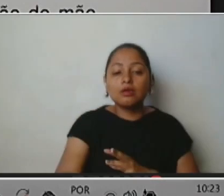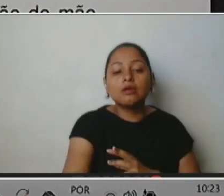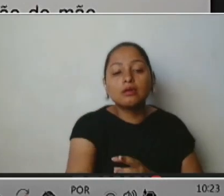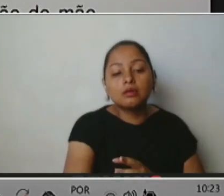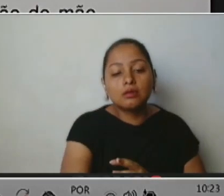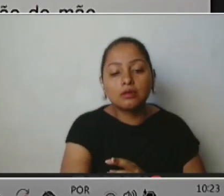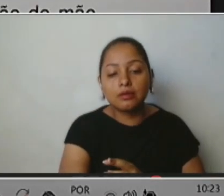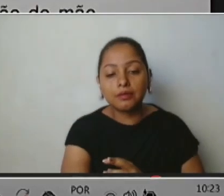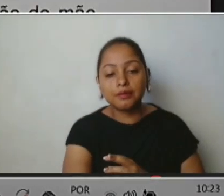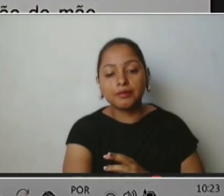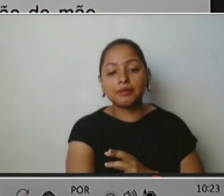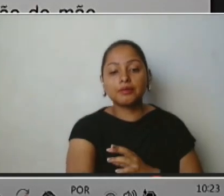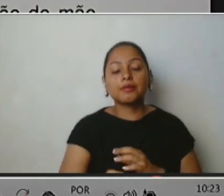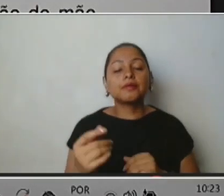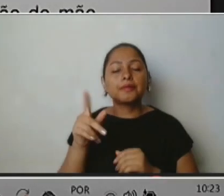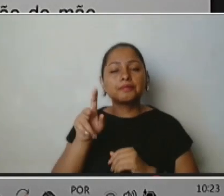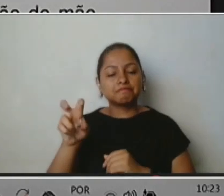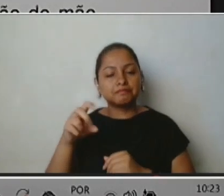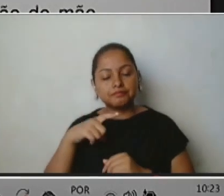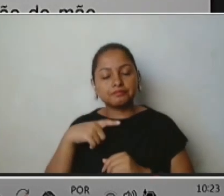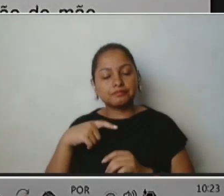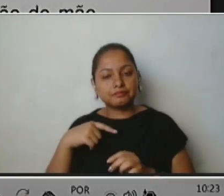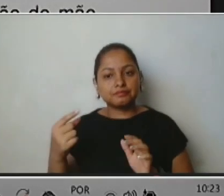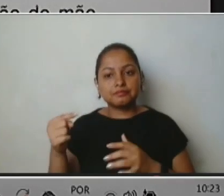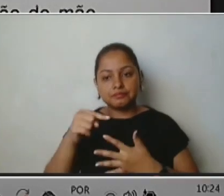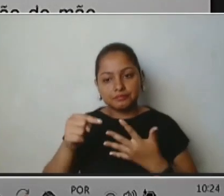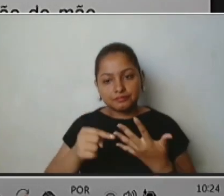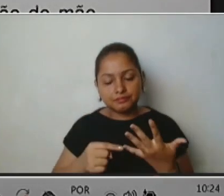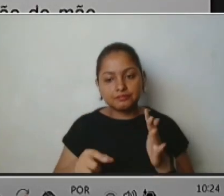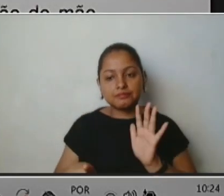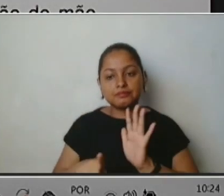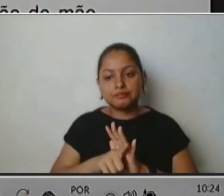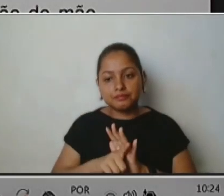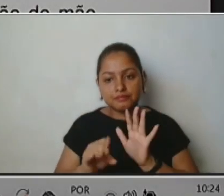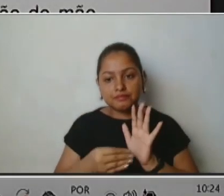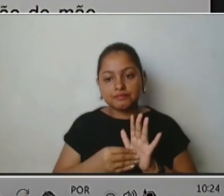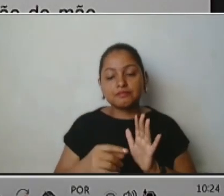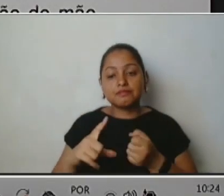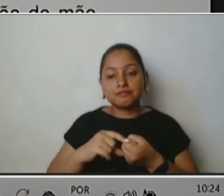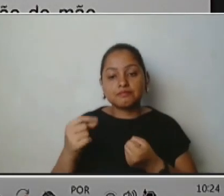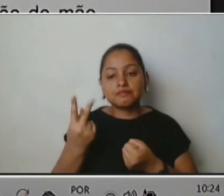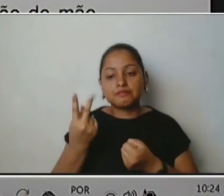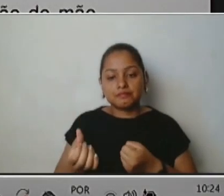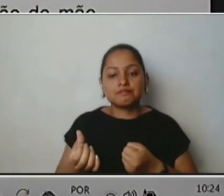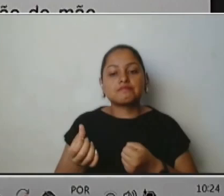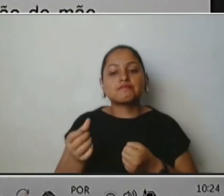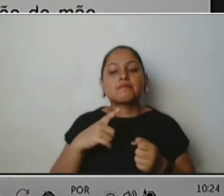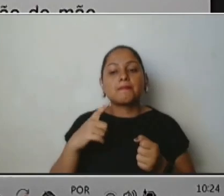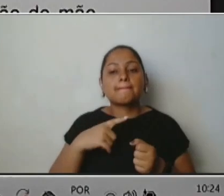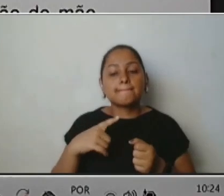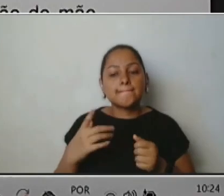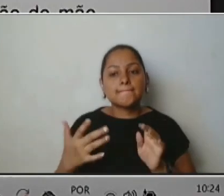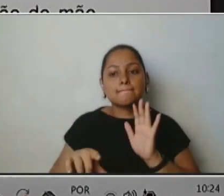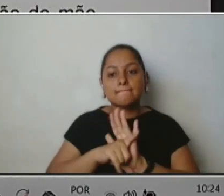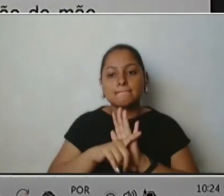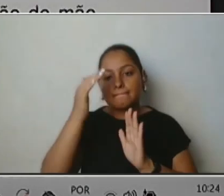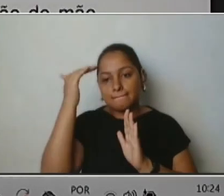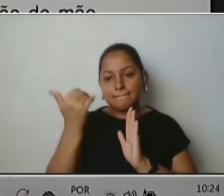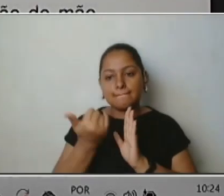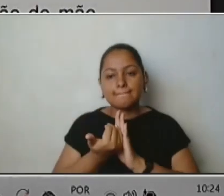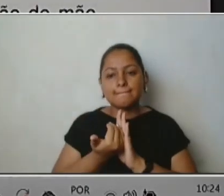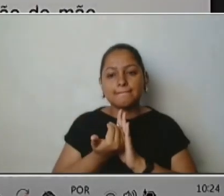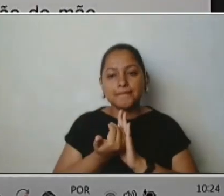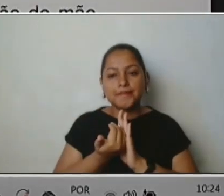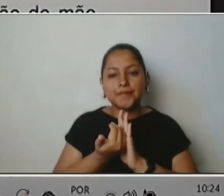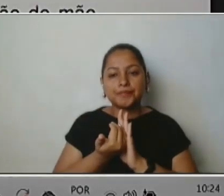Quinto, outras medidas previstas na legislação. Artigo 26. Para efeito dessa lei, entende-se como terceirização de mão de